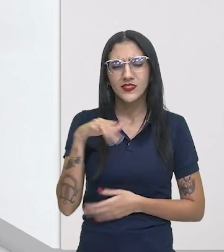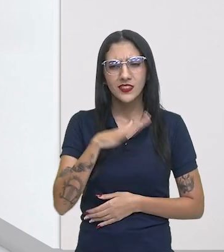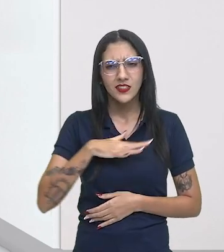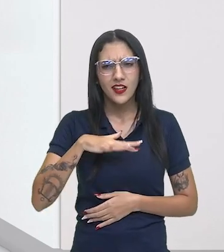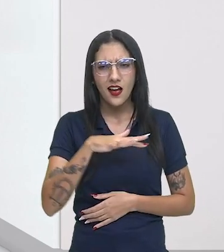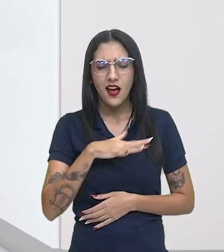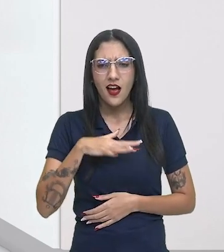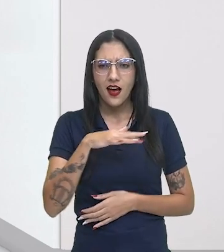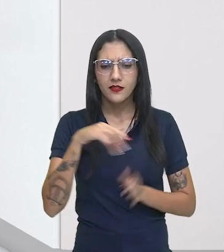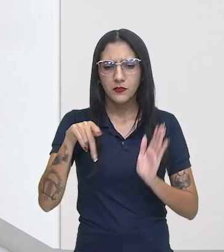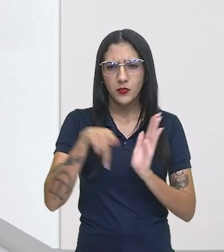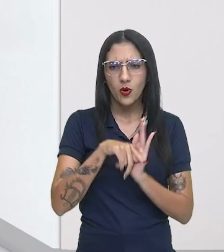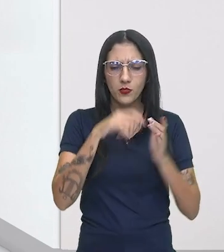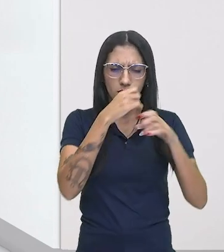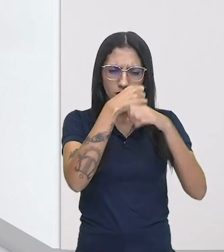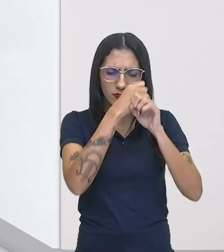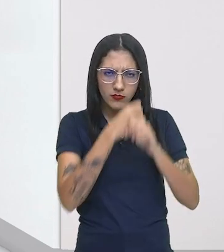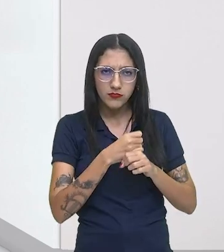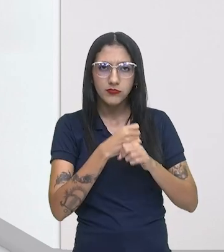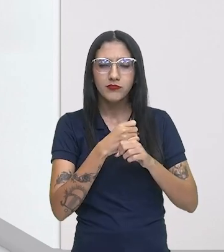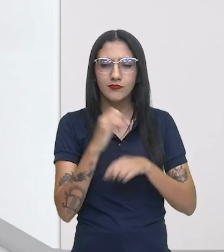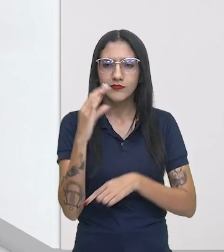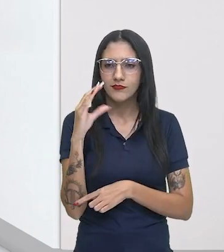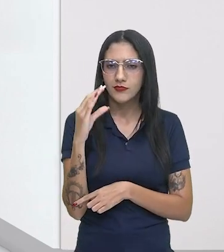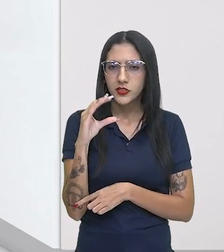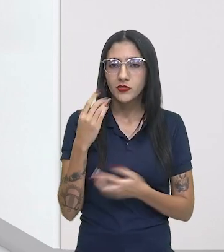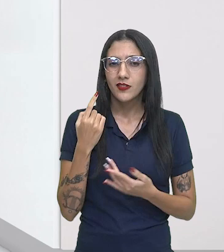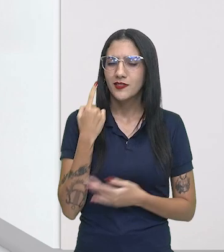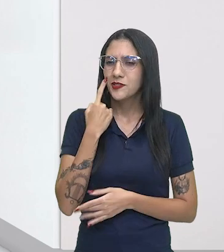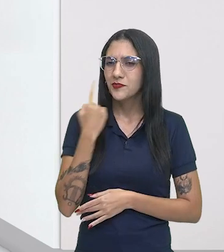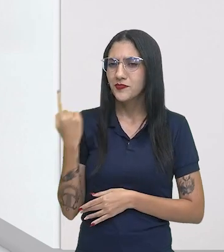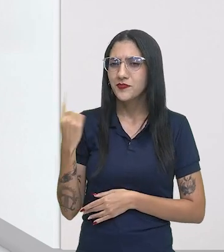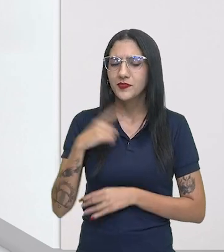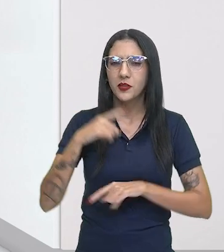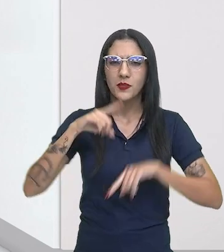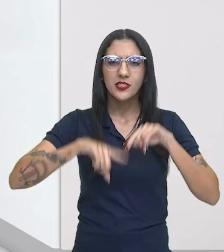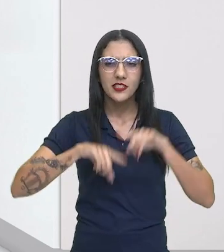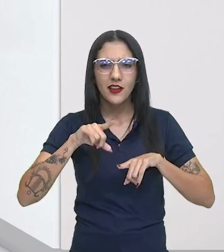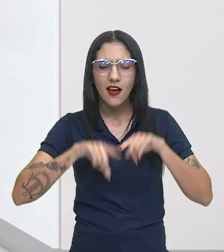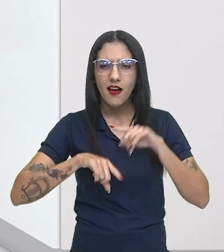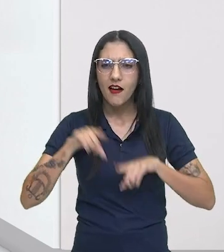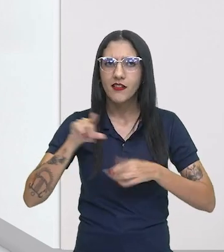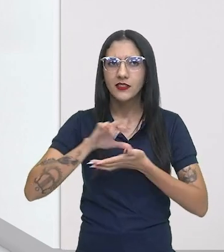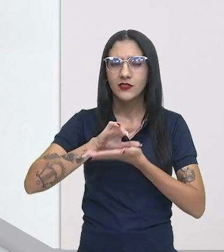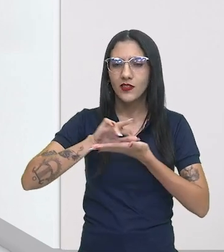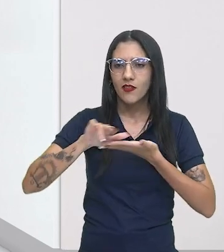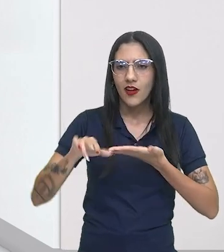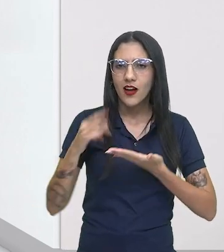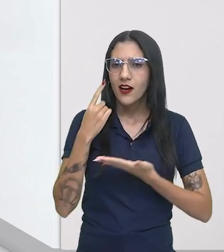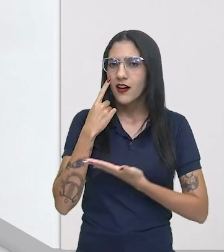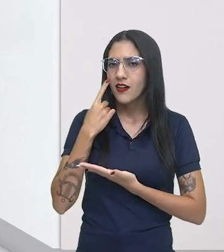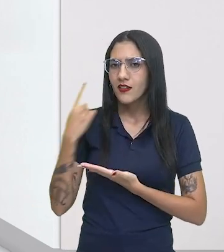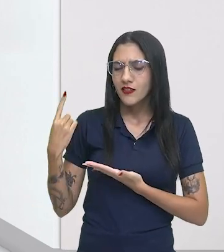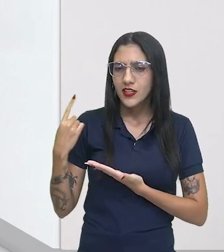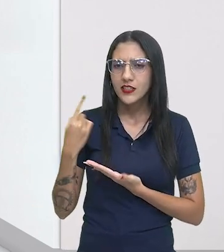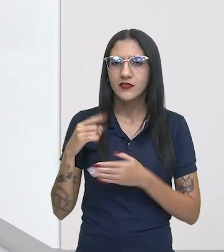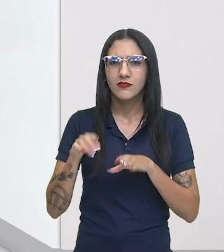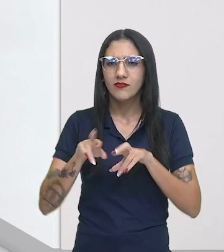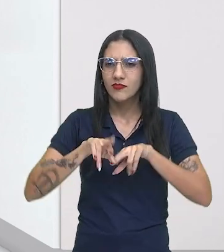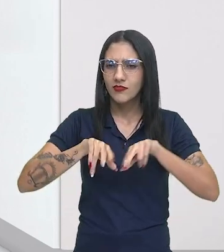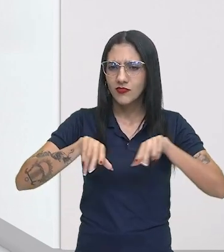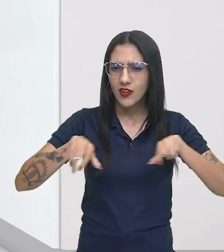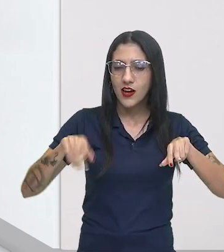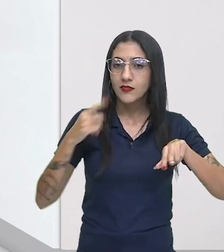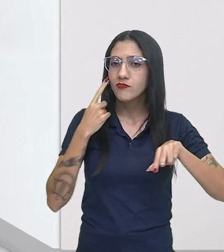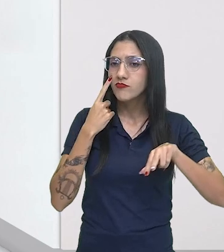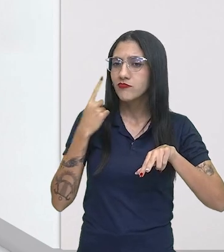um laboratório científico, em que nós temos aqui equipamentos como computadores, temos cadeiras, gavetas, nós